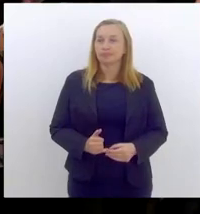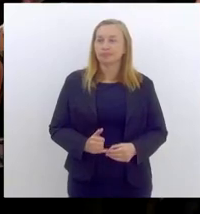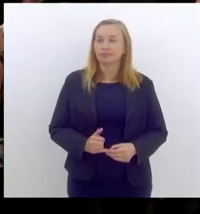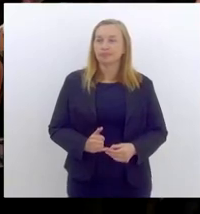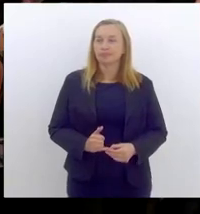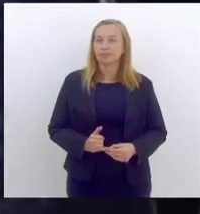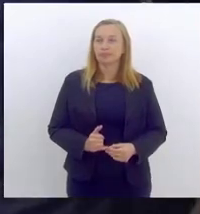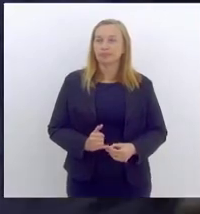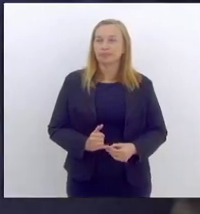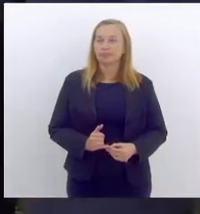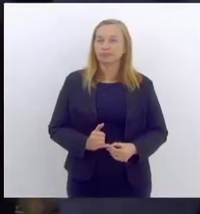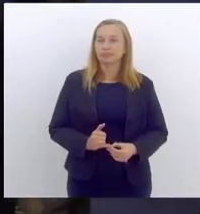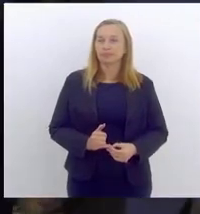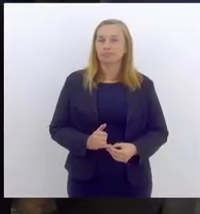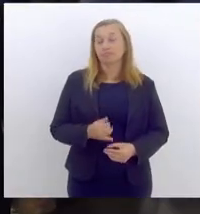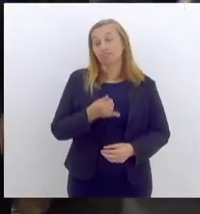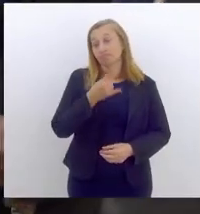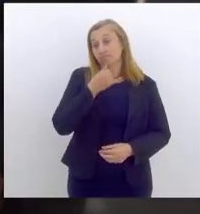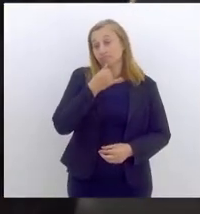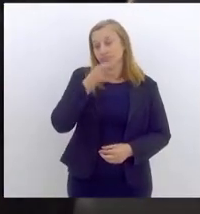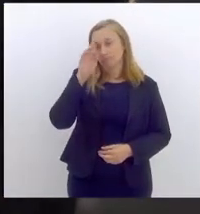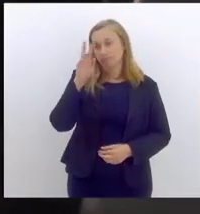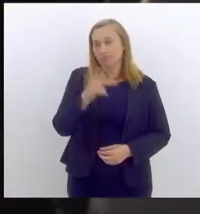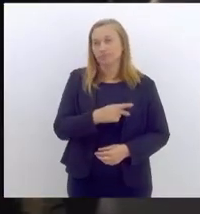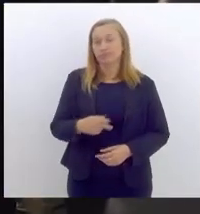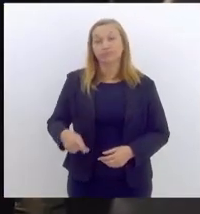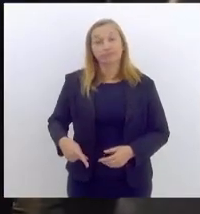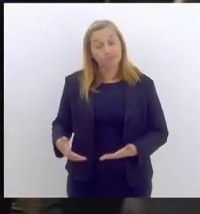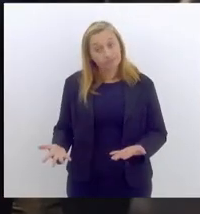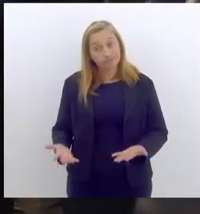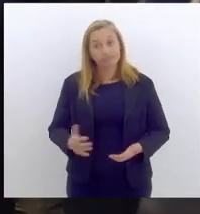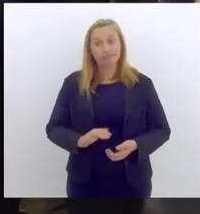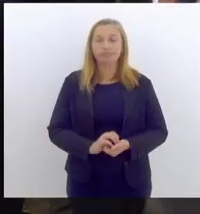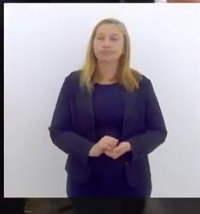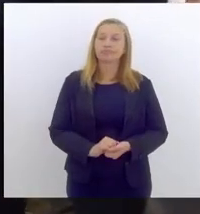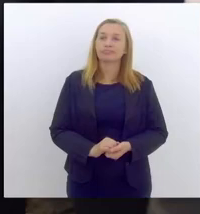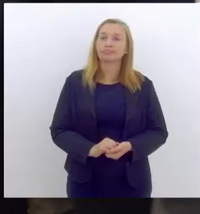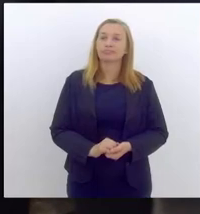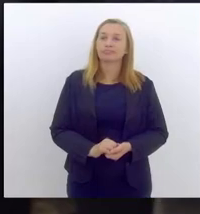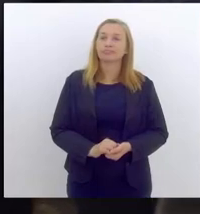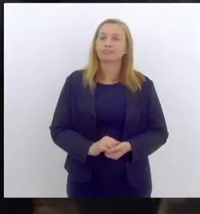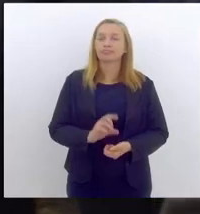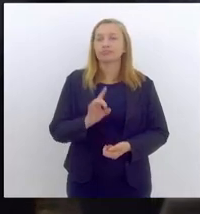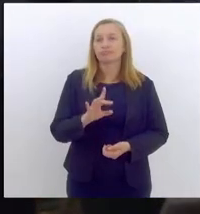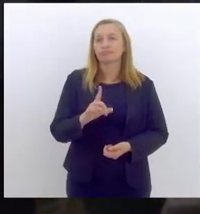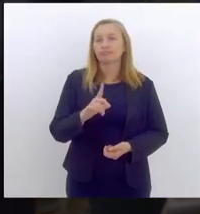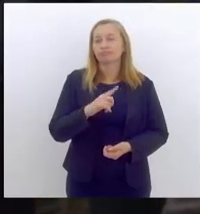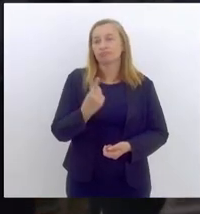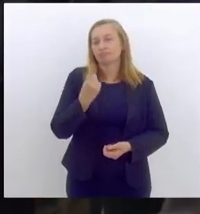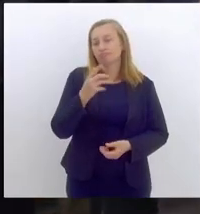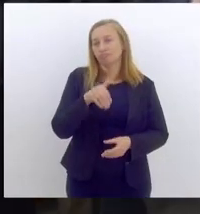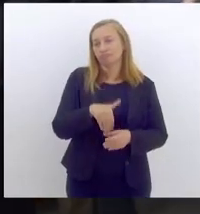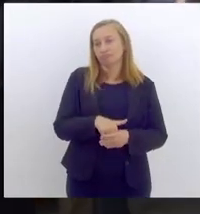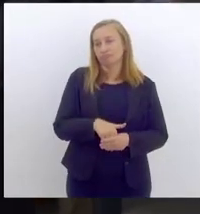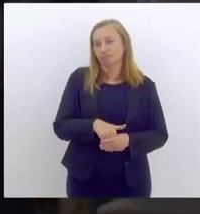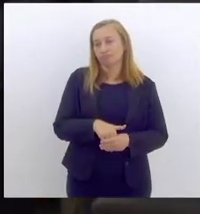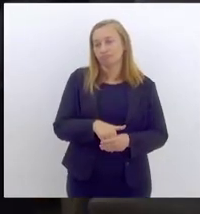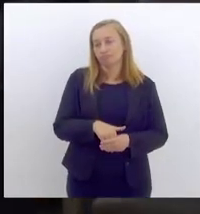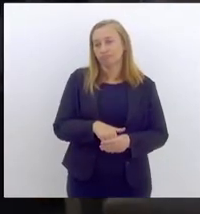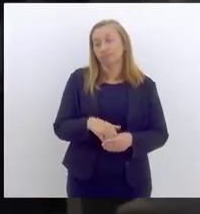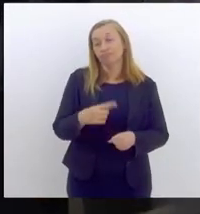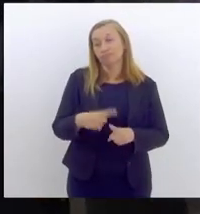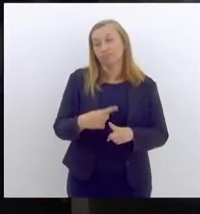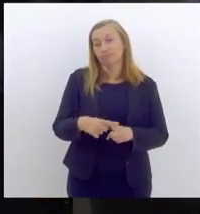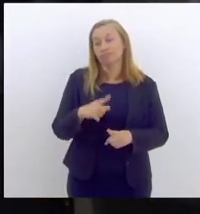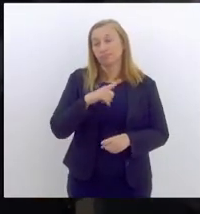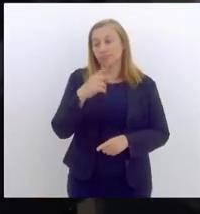É uma pena, viu, presidente? É uma pena que eu só tenha um voto, porque se eu tivesse